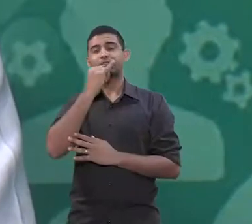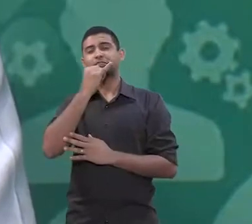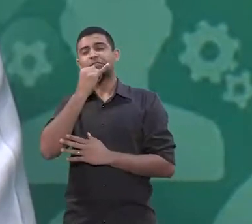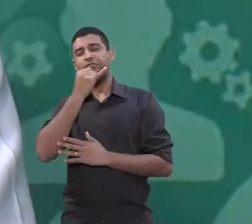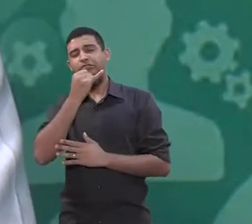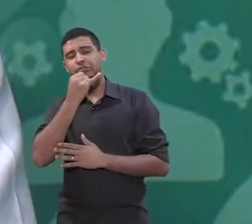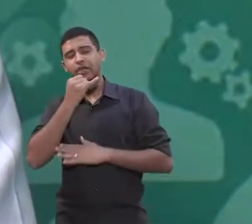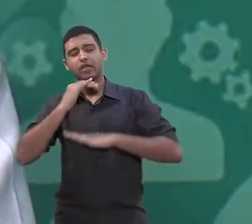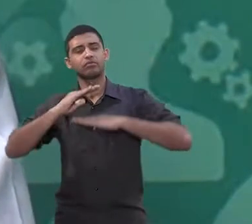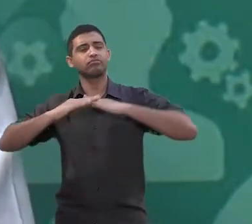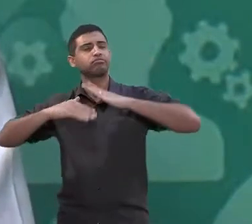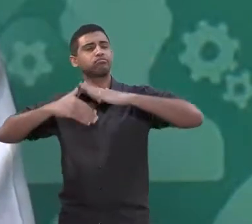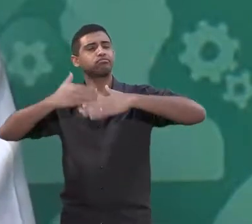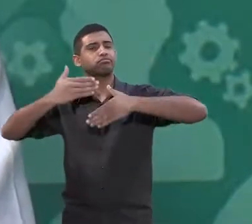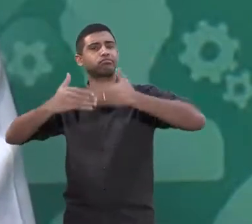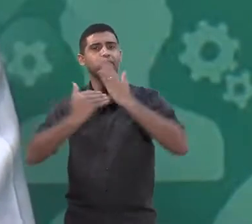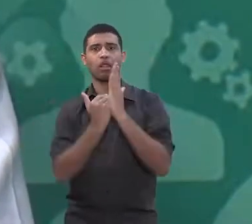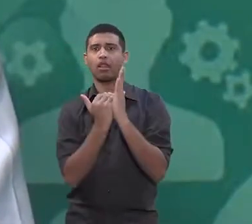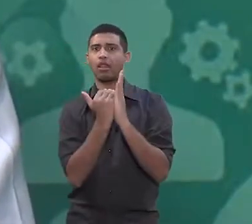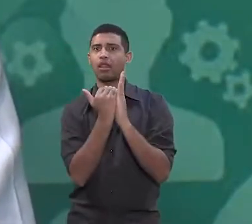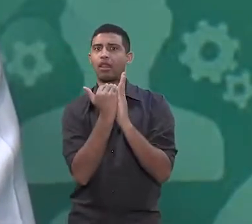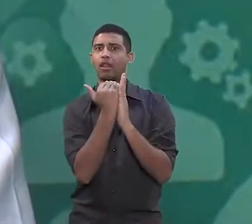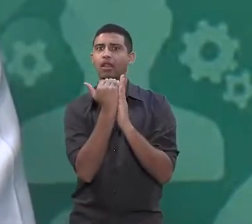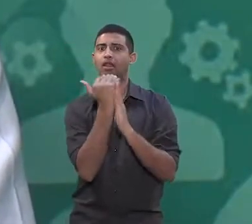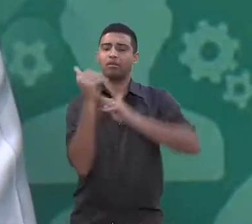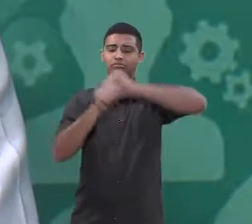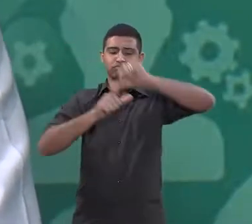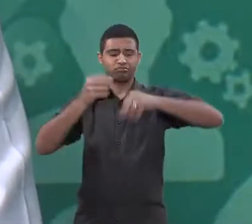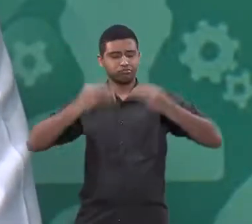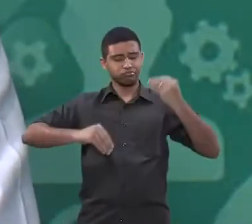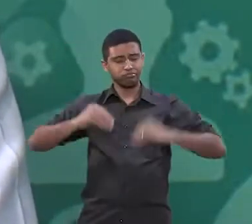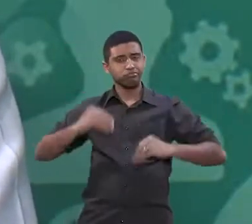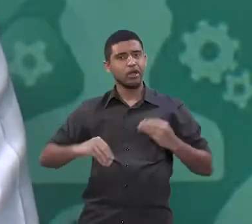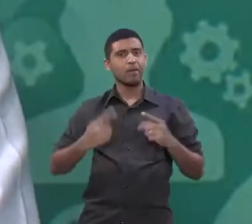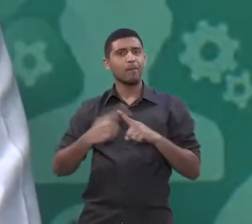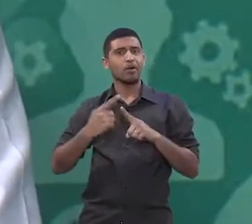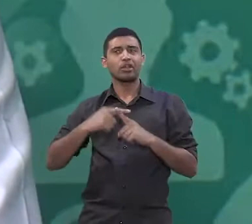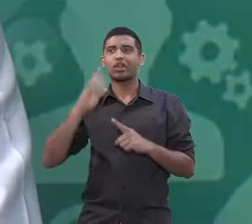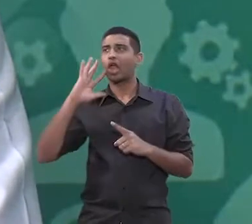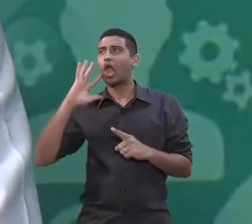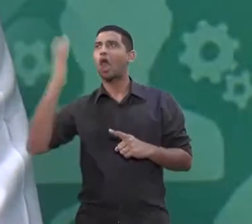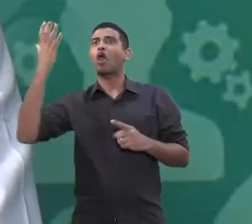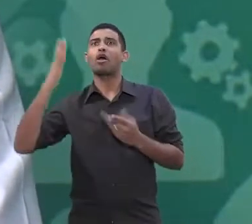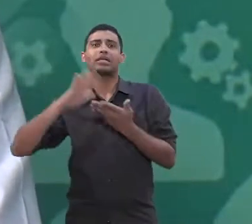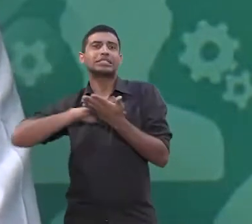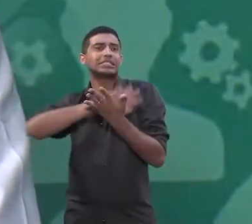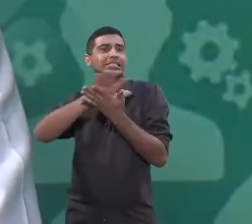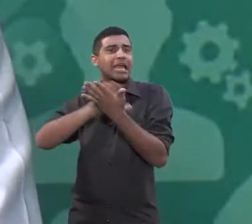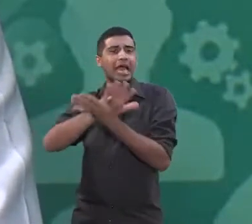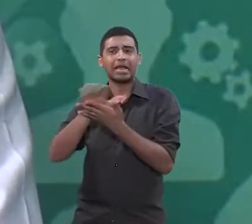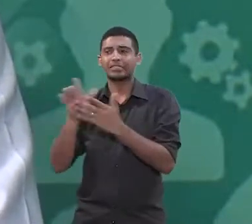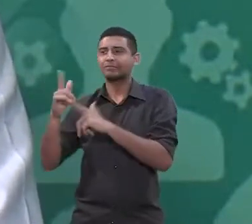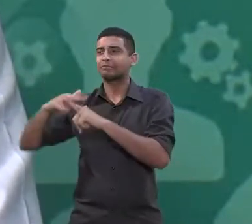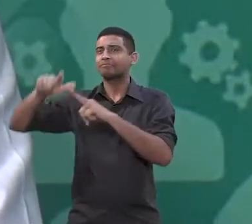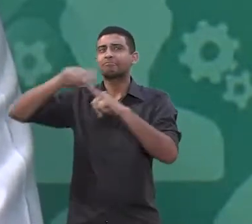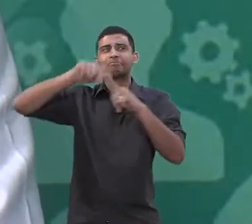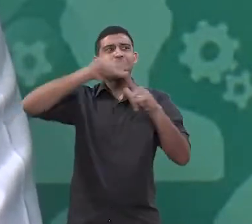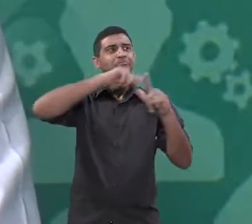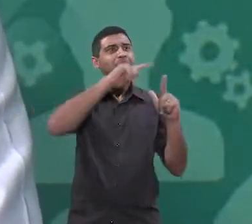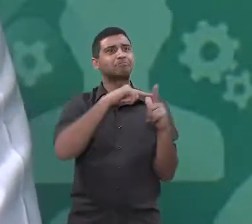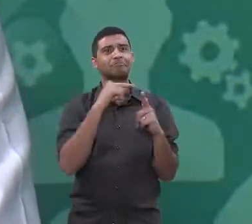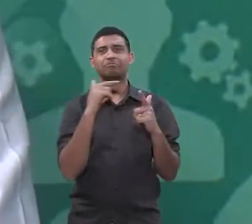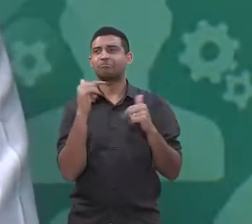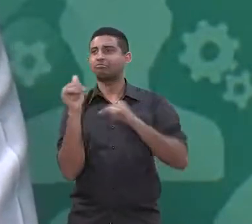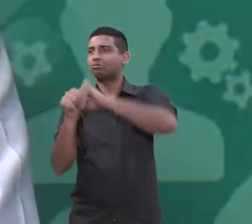tristeza, na verdade, muitas vezes, por não resoluções do que o levou à